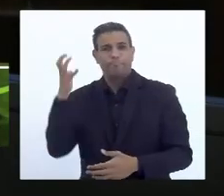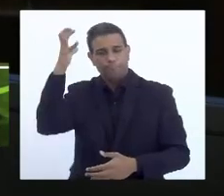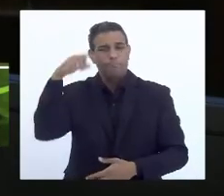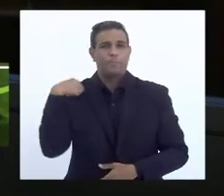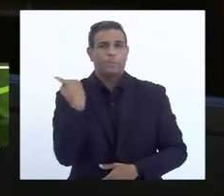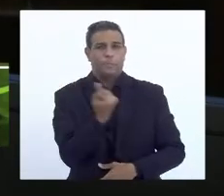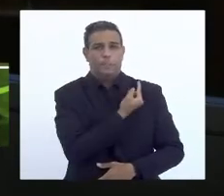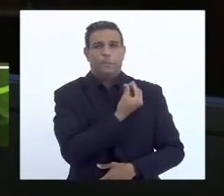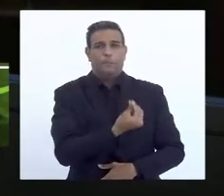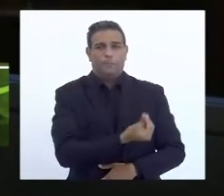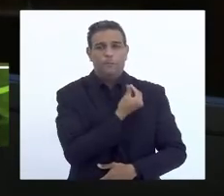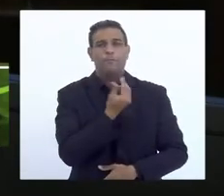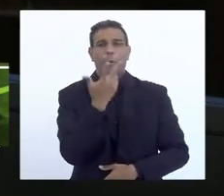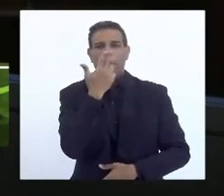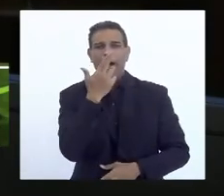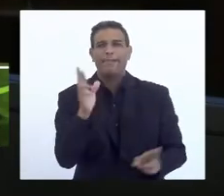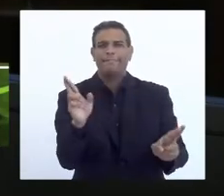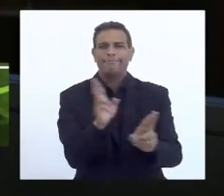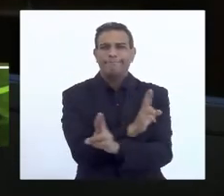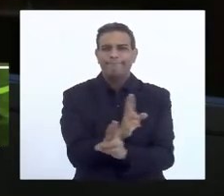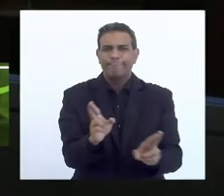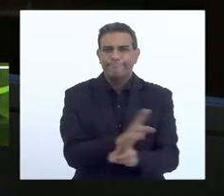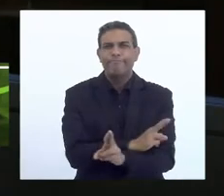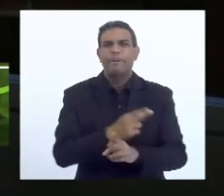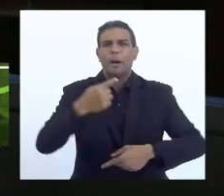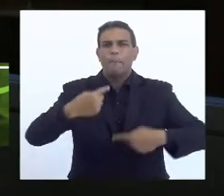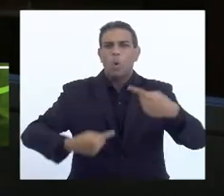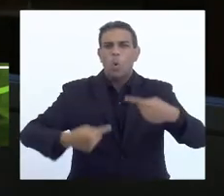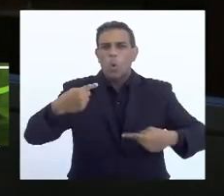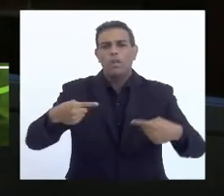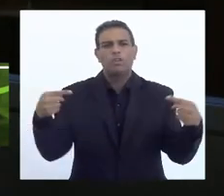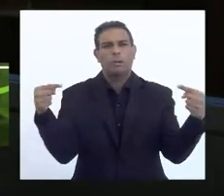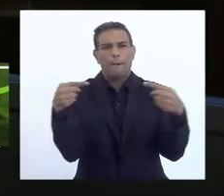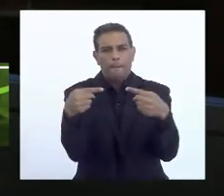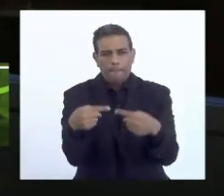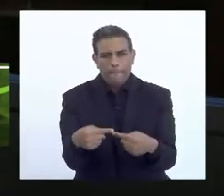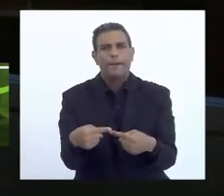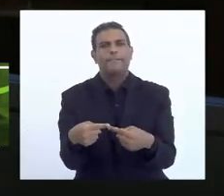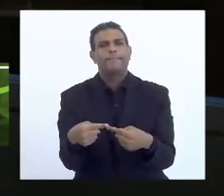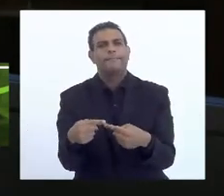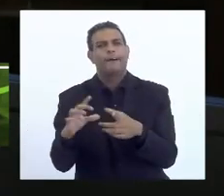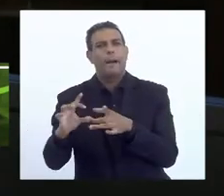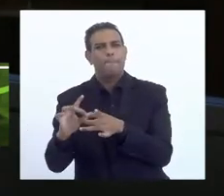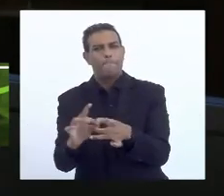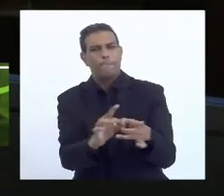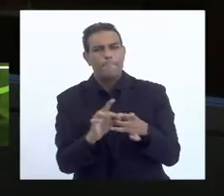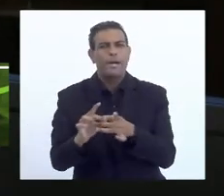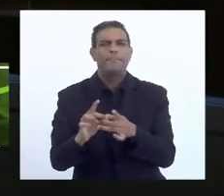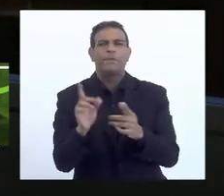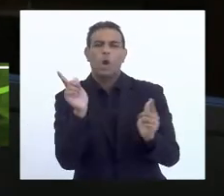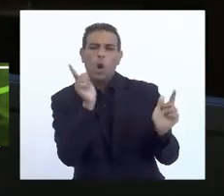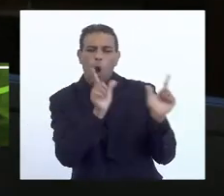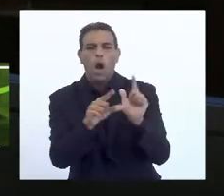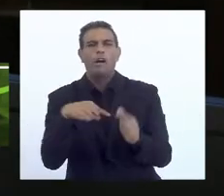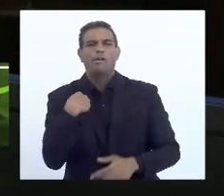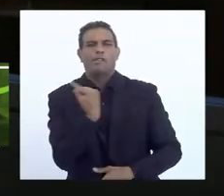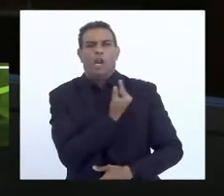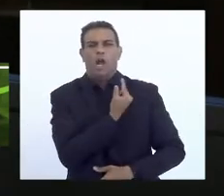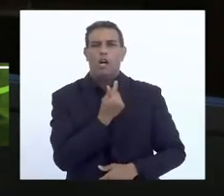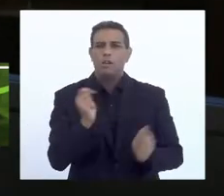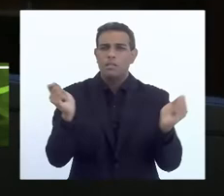aqui tivemos uma relação política, pessoal, relação essa que